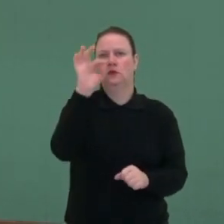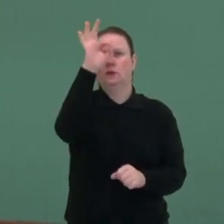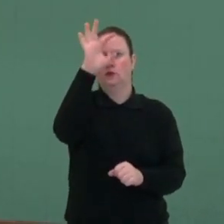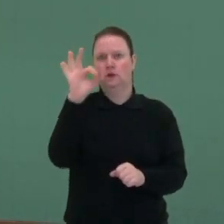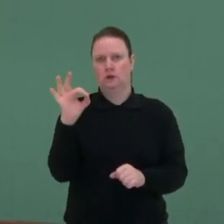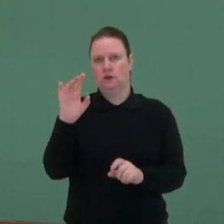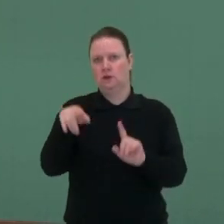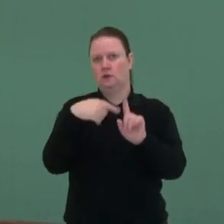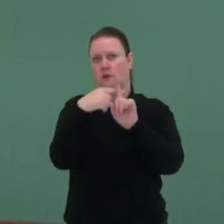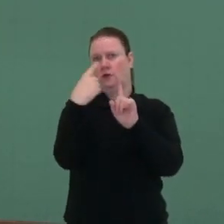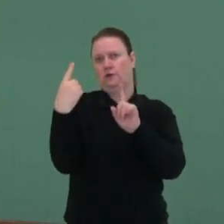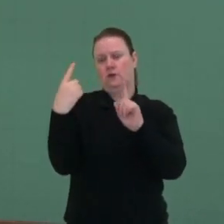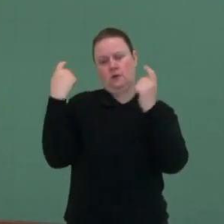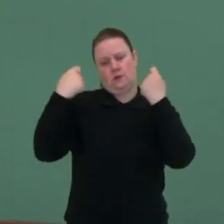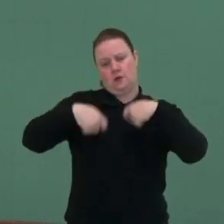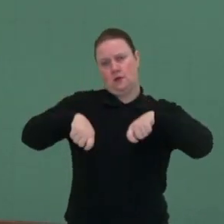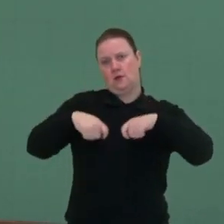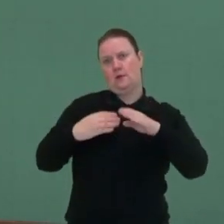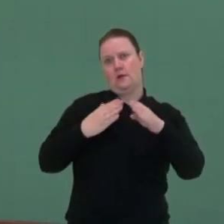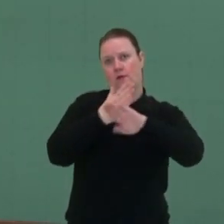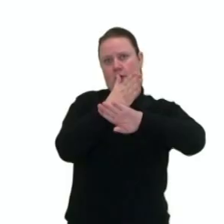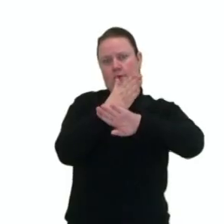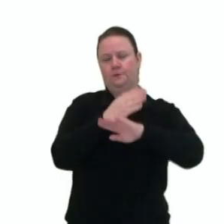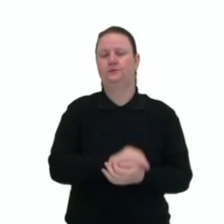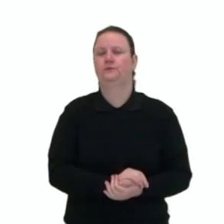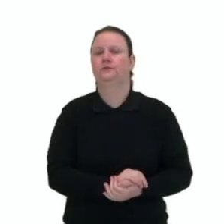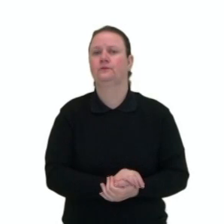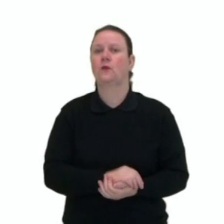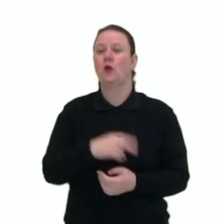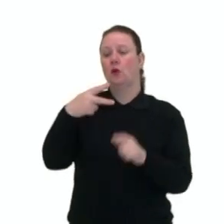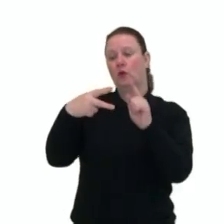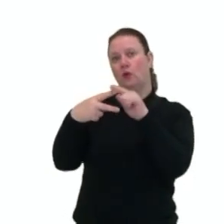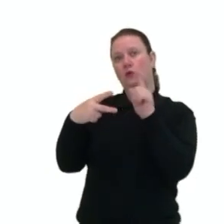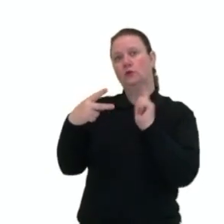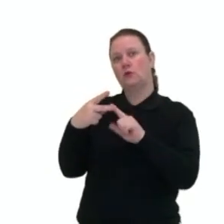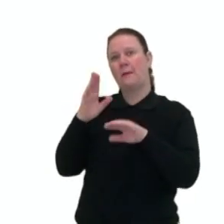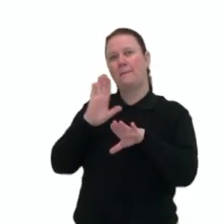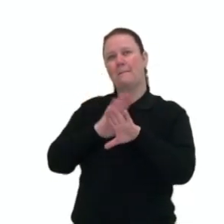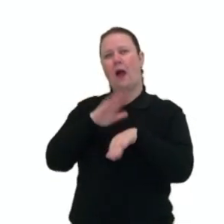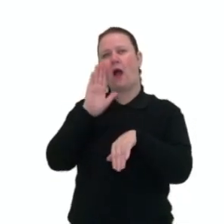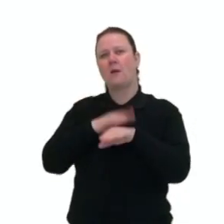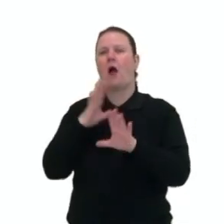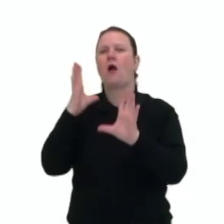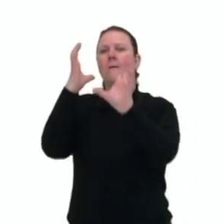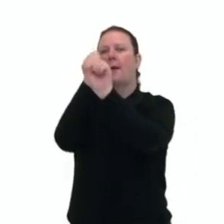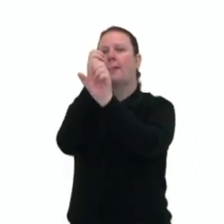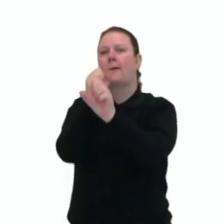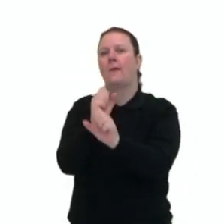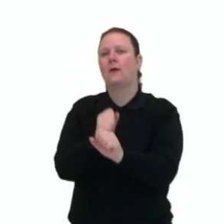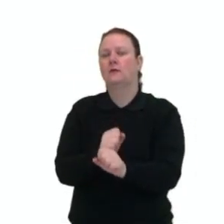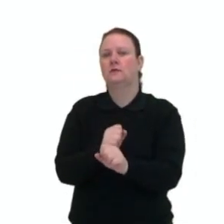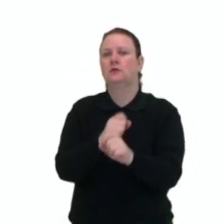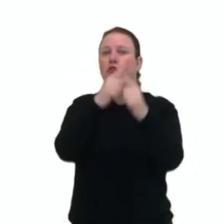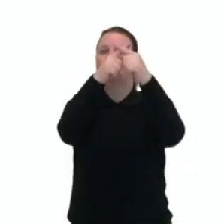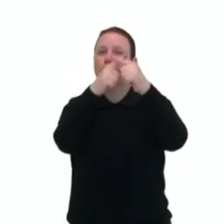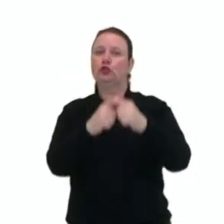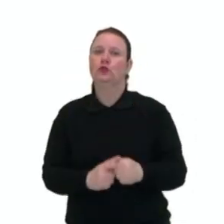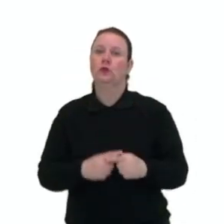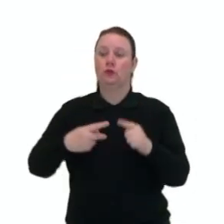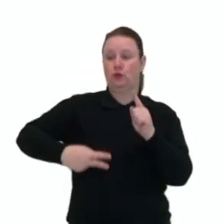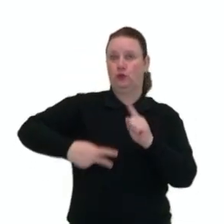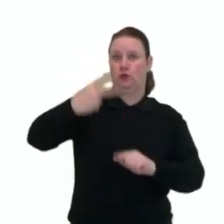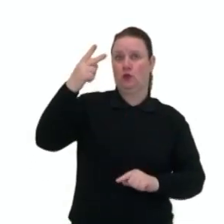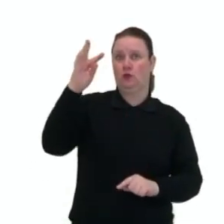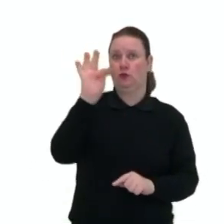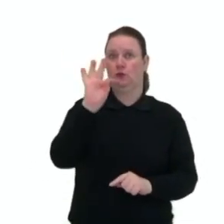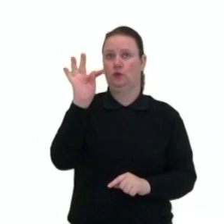um, necessário para vencer. Então, os dois candidatos mais votados no primeiro turno foram para a disputa de um segundo